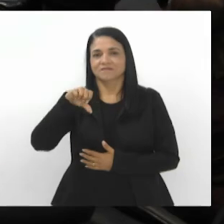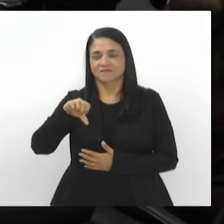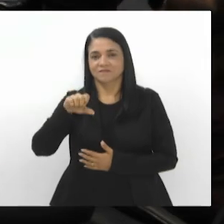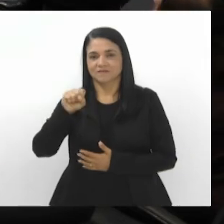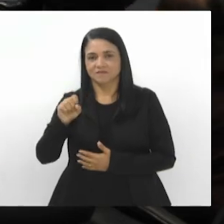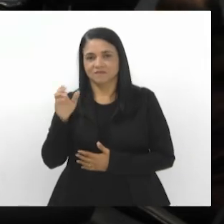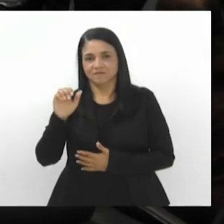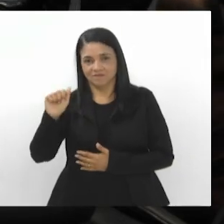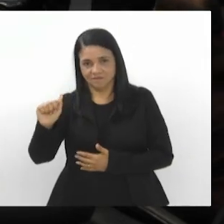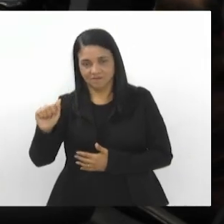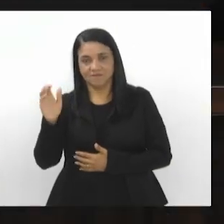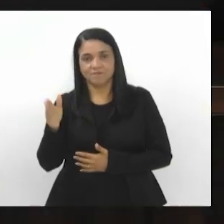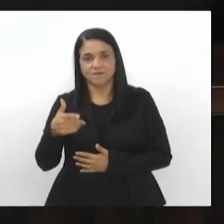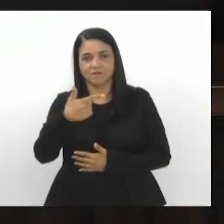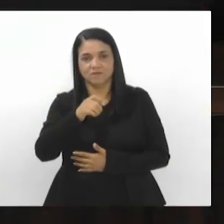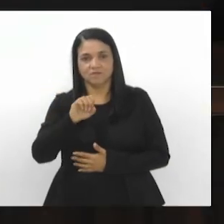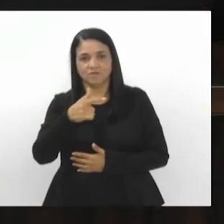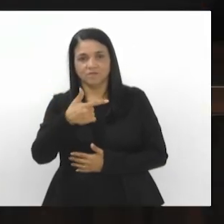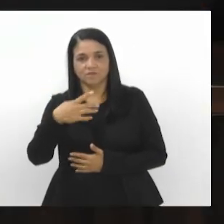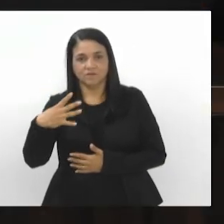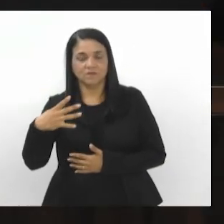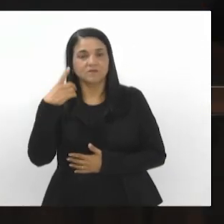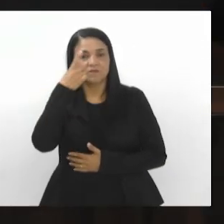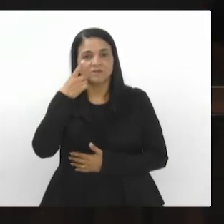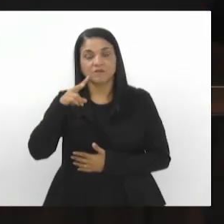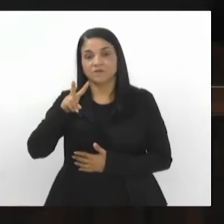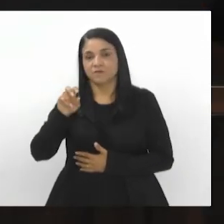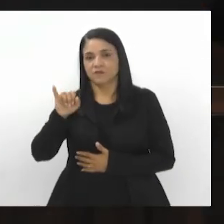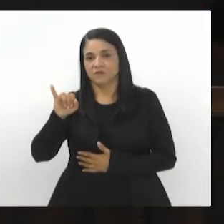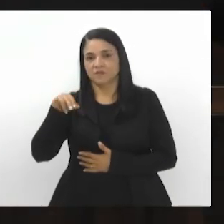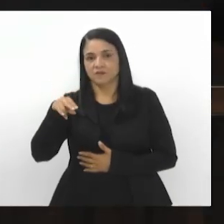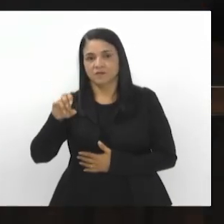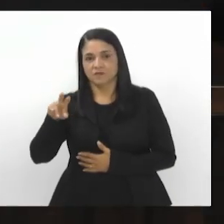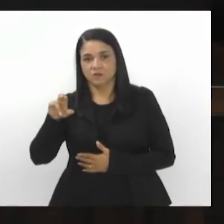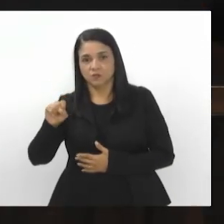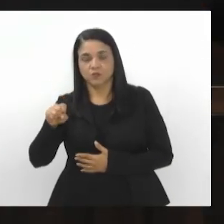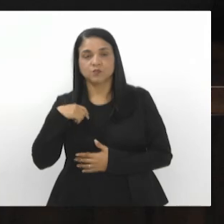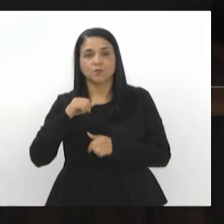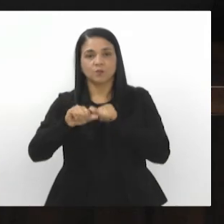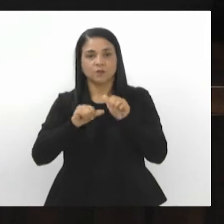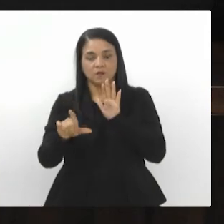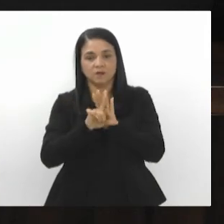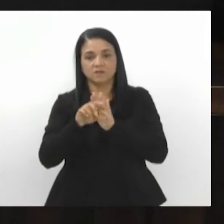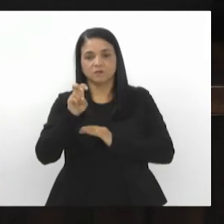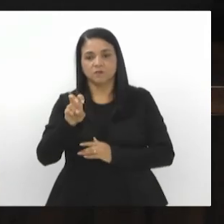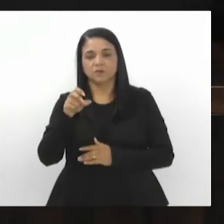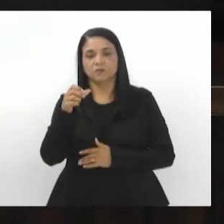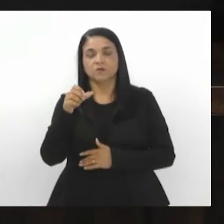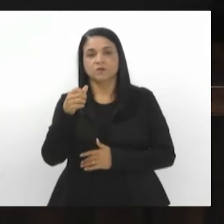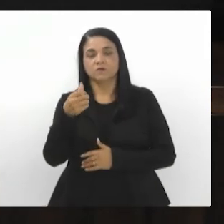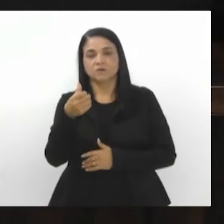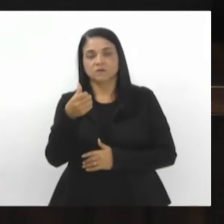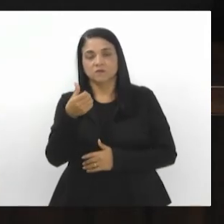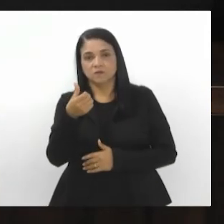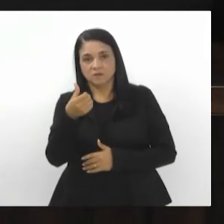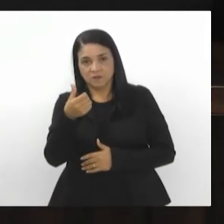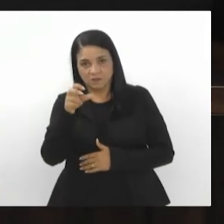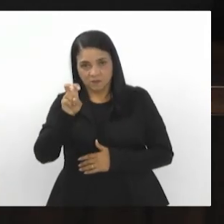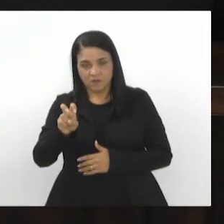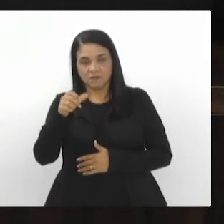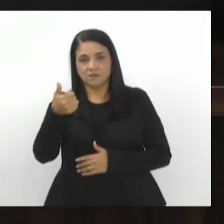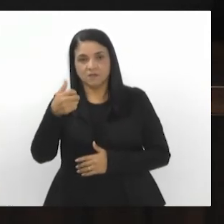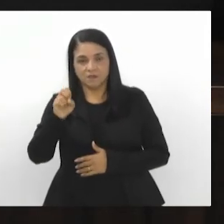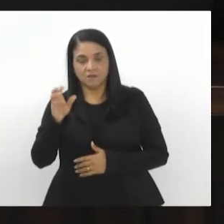3.893-A de 2024, de autoria do deputado Vinícius Cozzolino, que altera a lei número 5.515 de 22 de julho